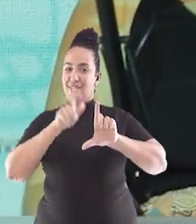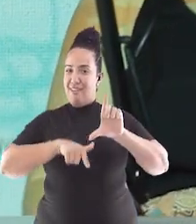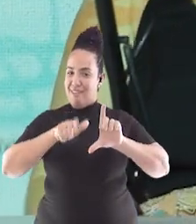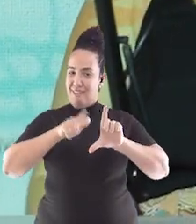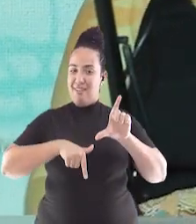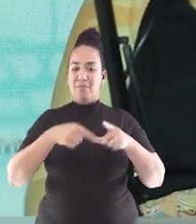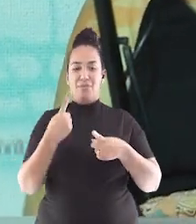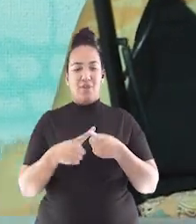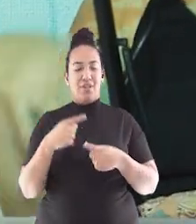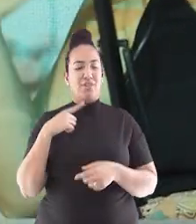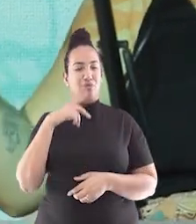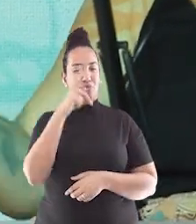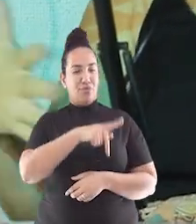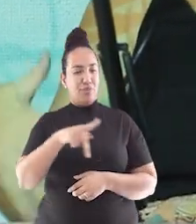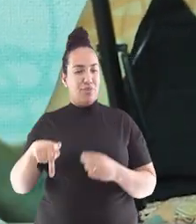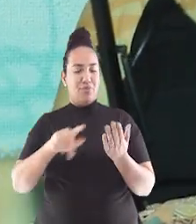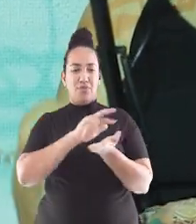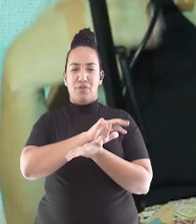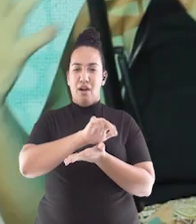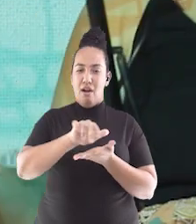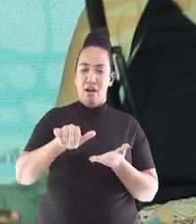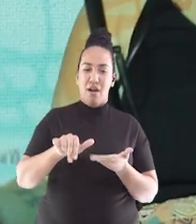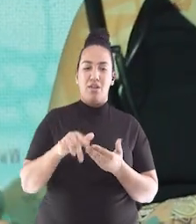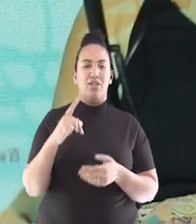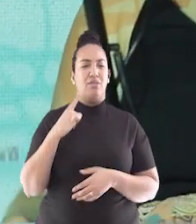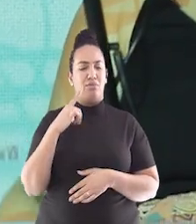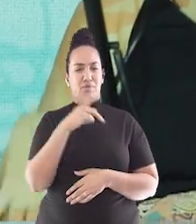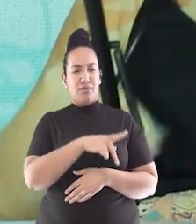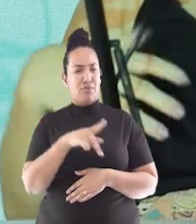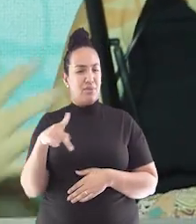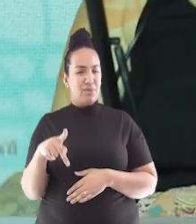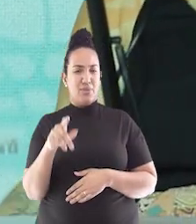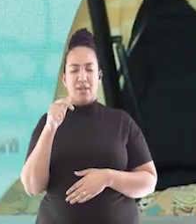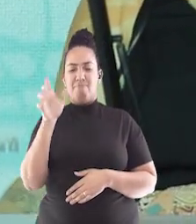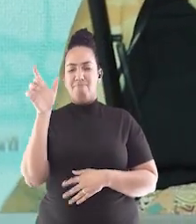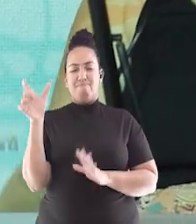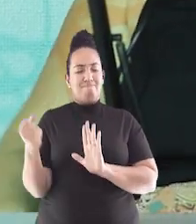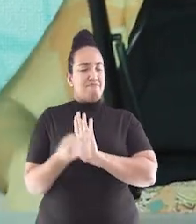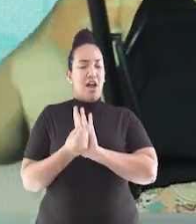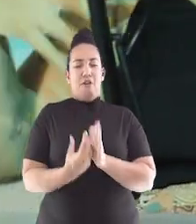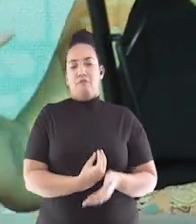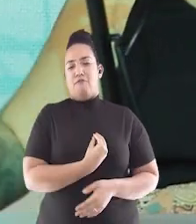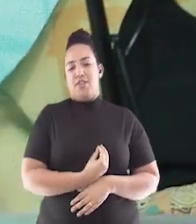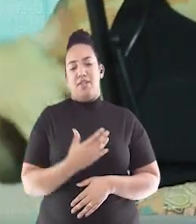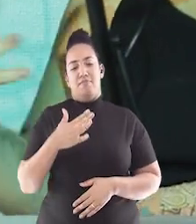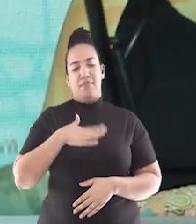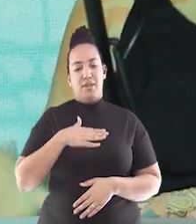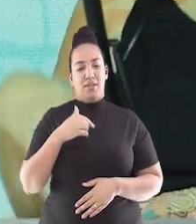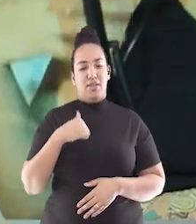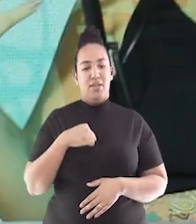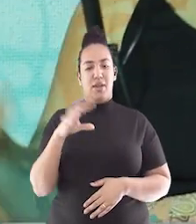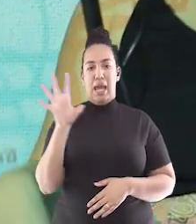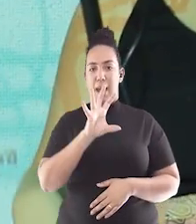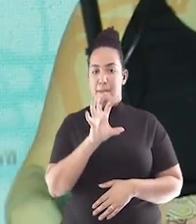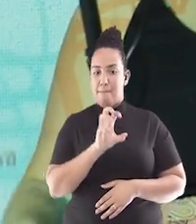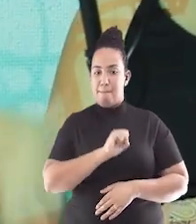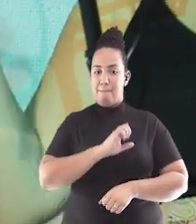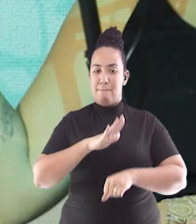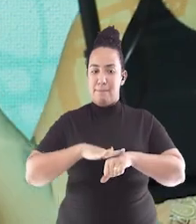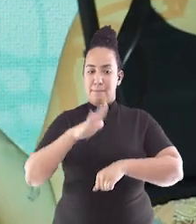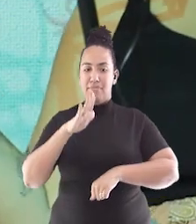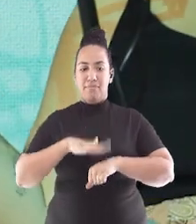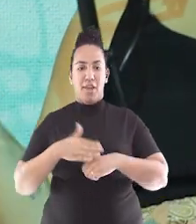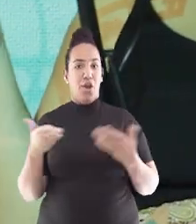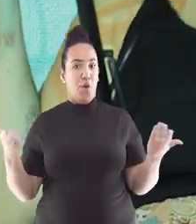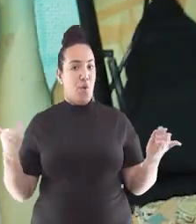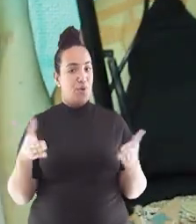disso, porque eu tive vários professores, tive uma professora também que foi muito incrível pra mim. E aí foi isso, assim, fui me apaixonando cada vez mais, e